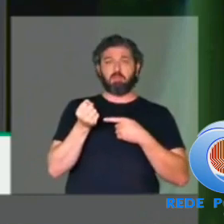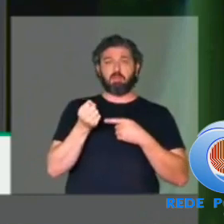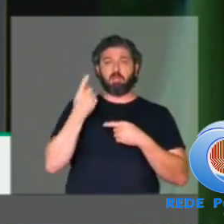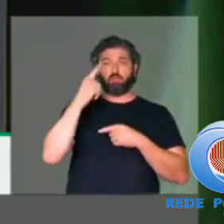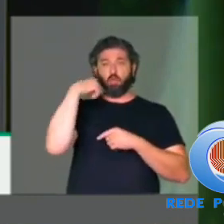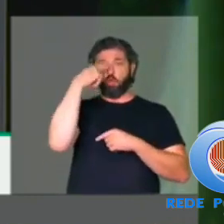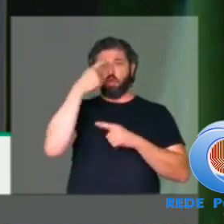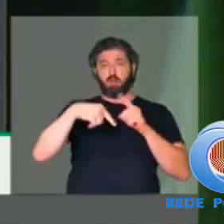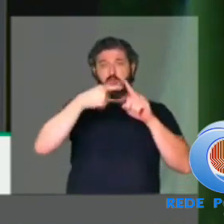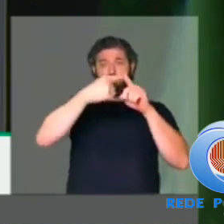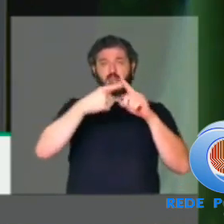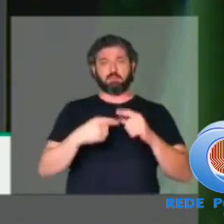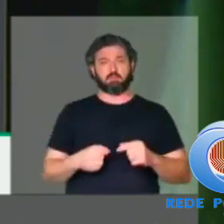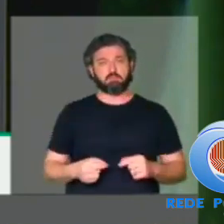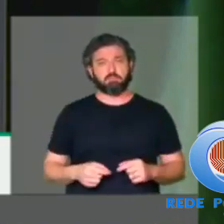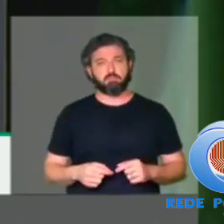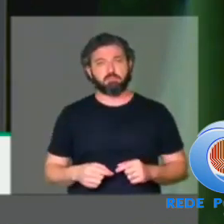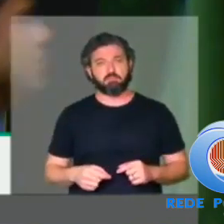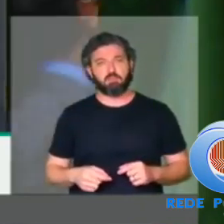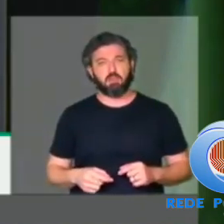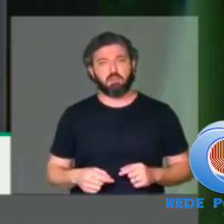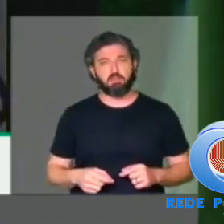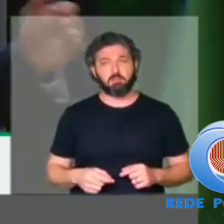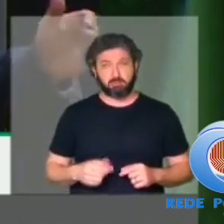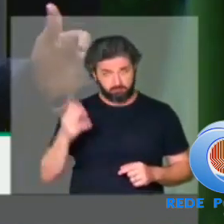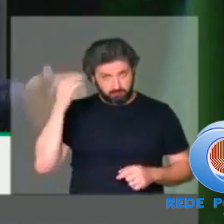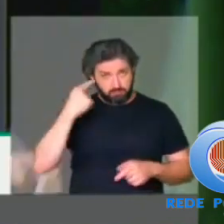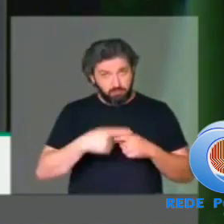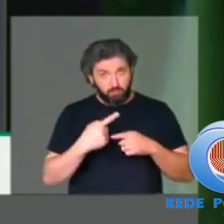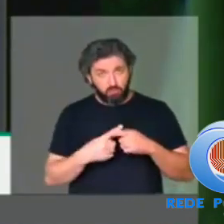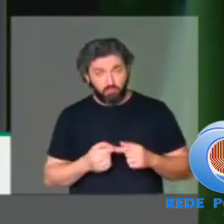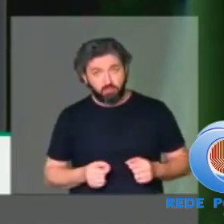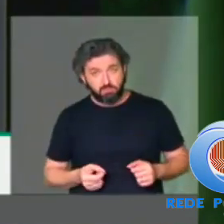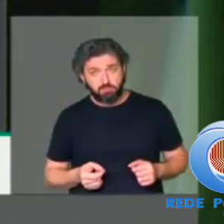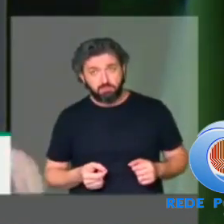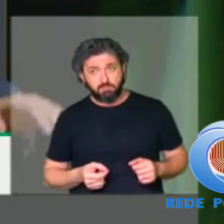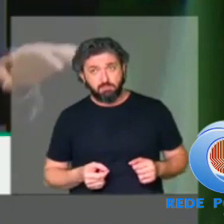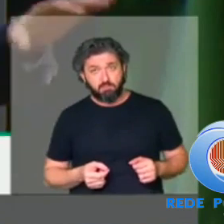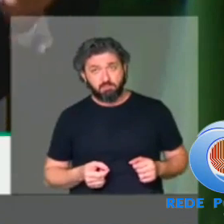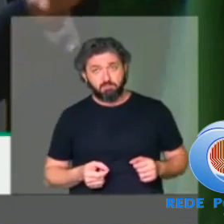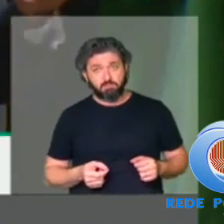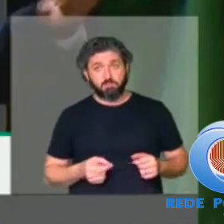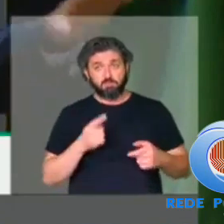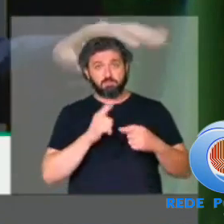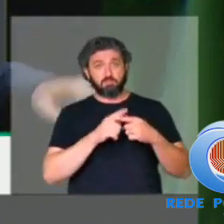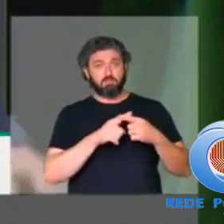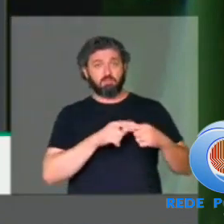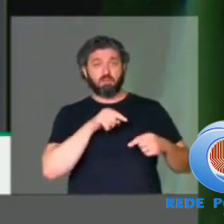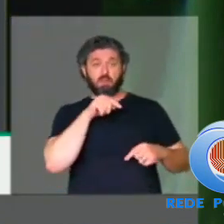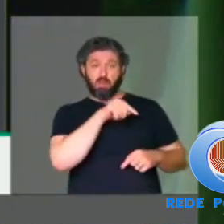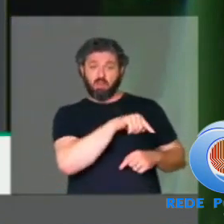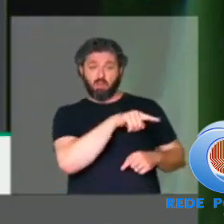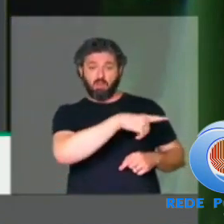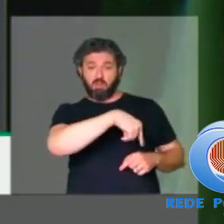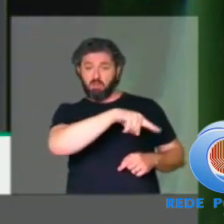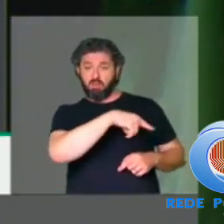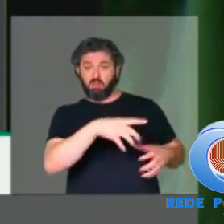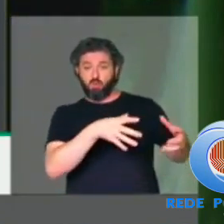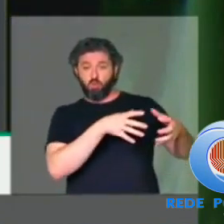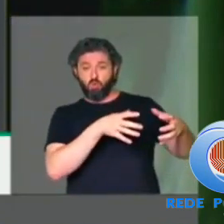as suas horas extras. Sabem por quê? Porque eles estão aqui